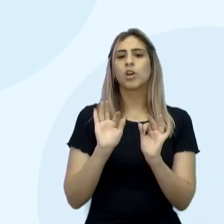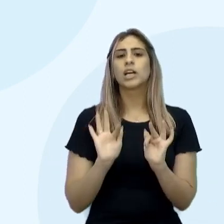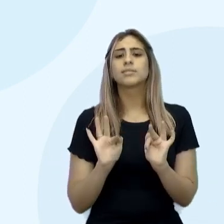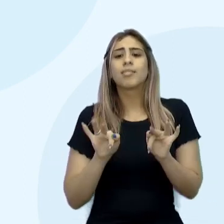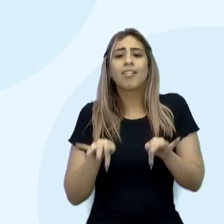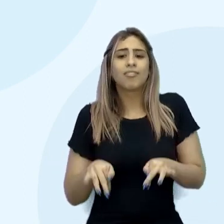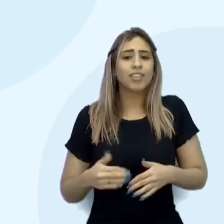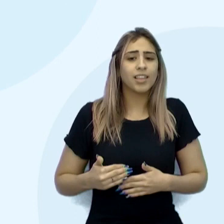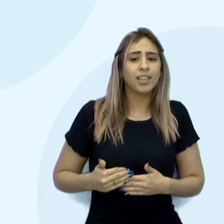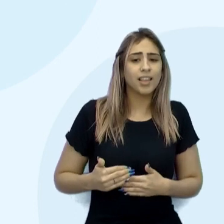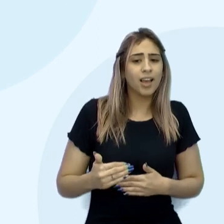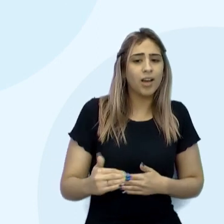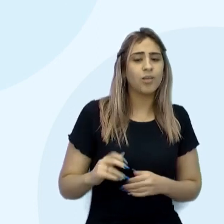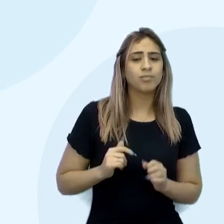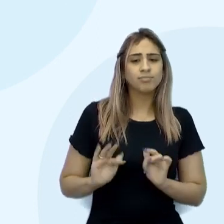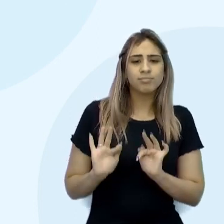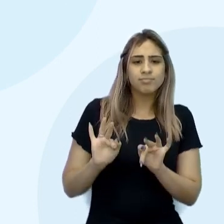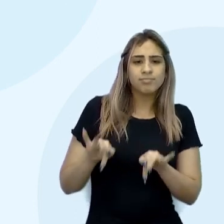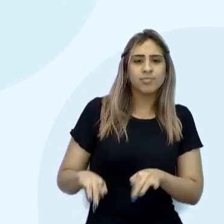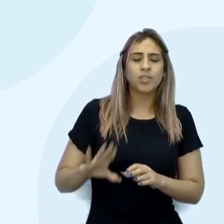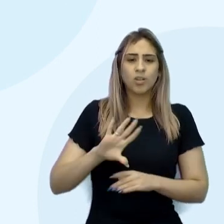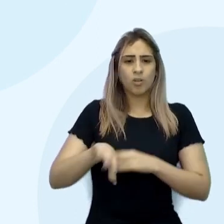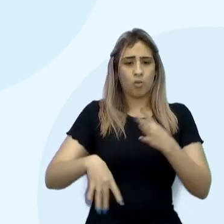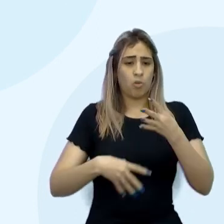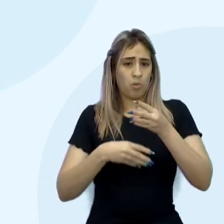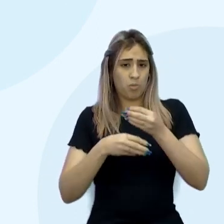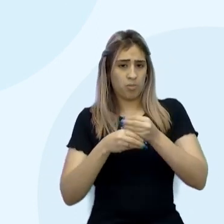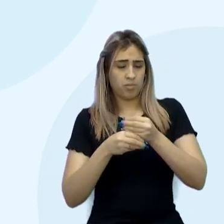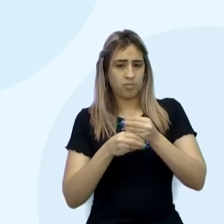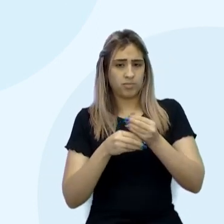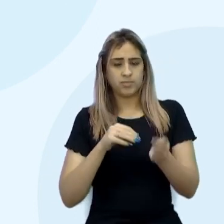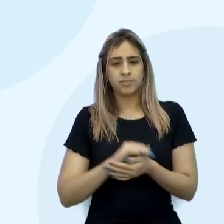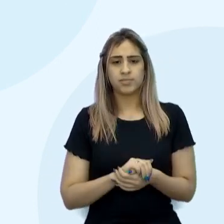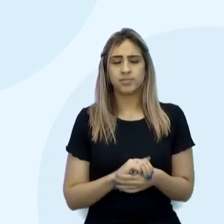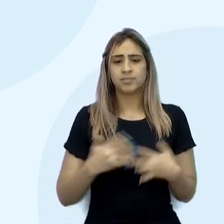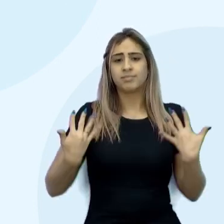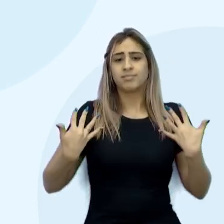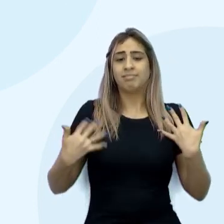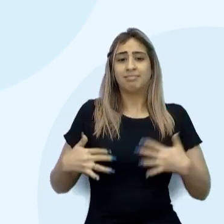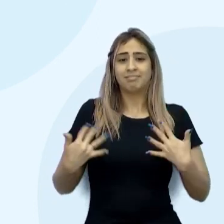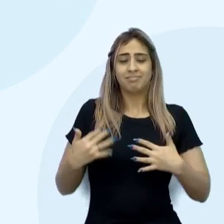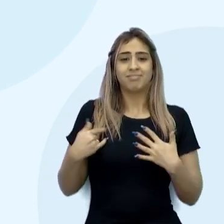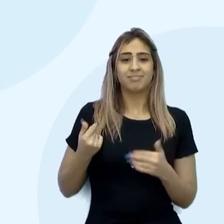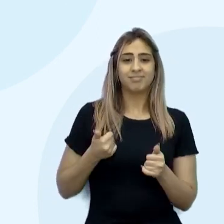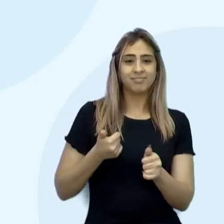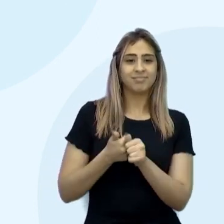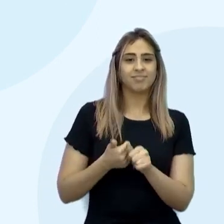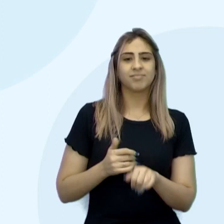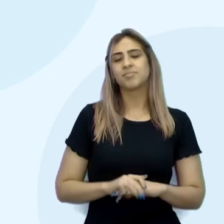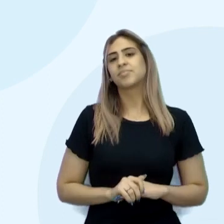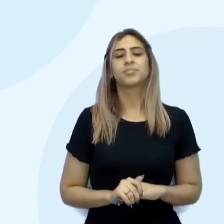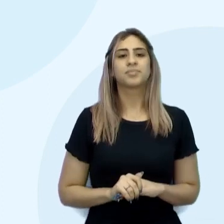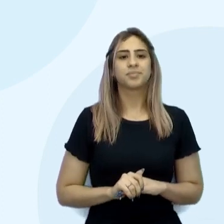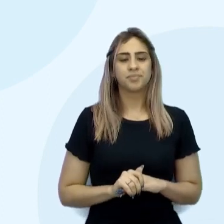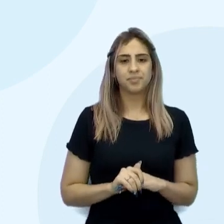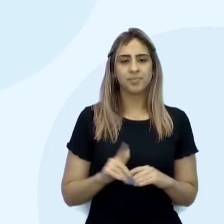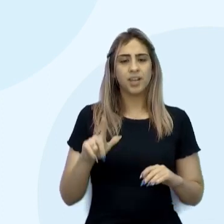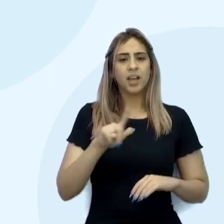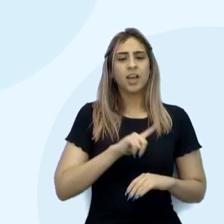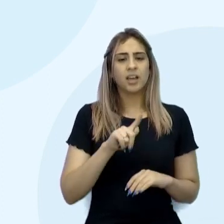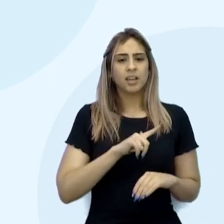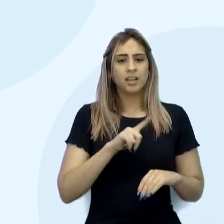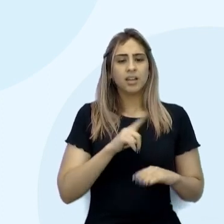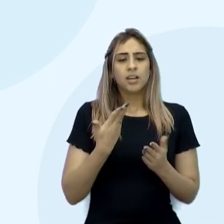né? Para terminar os nossos componentes. Dezembrão tá batendo aí a porta da gente, tudo bem? E aí temos a